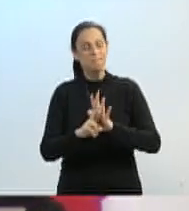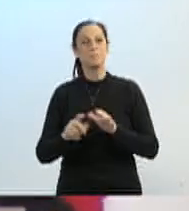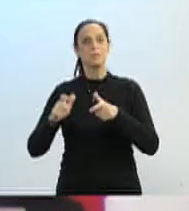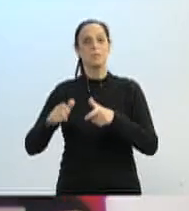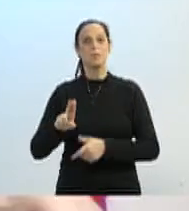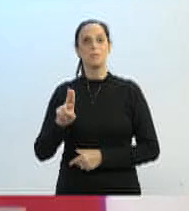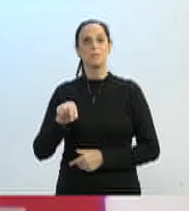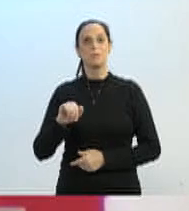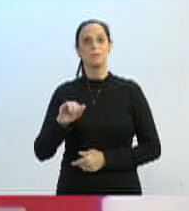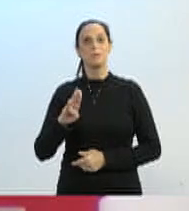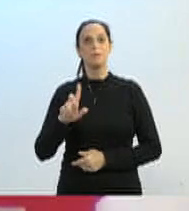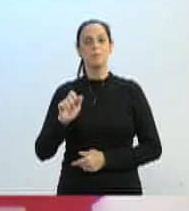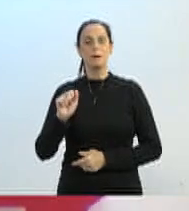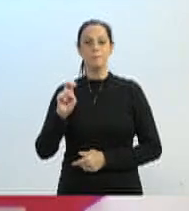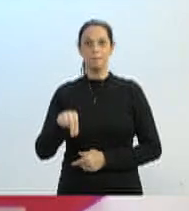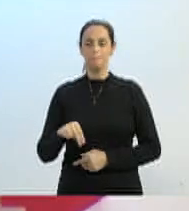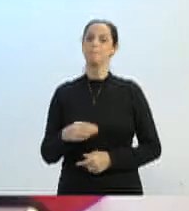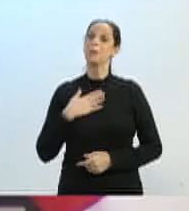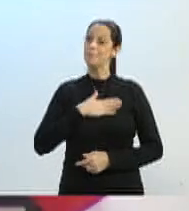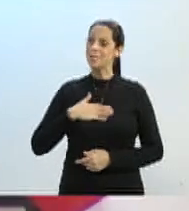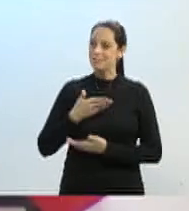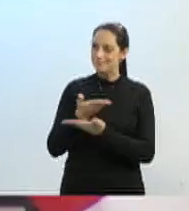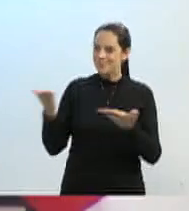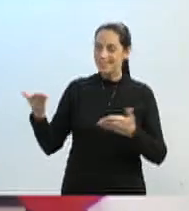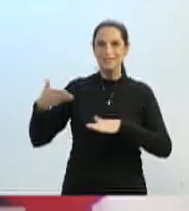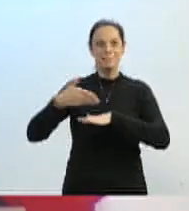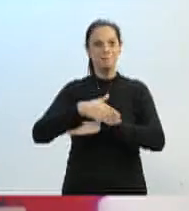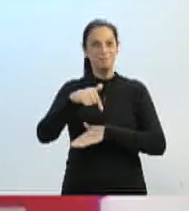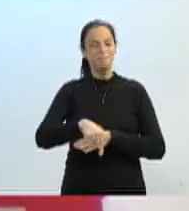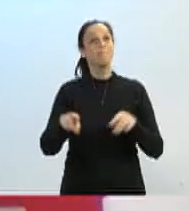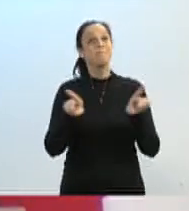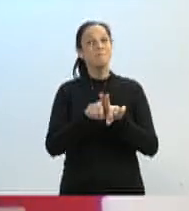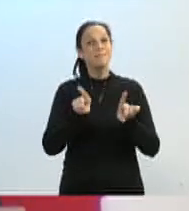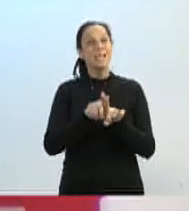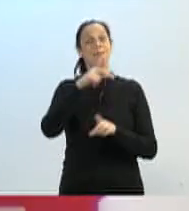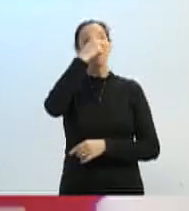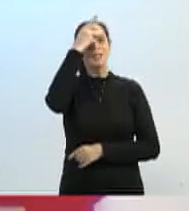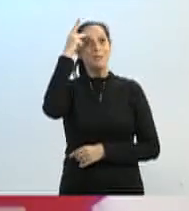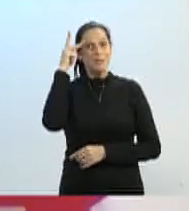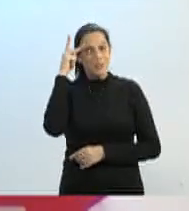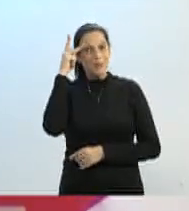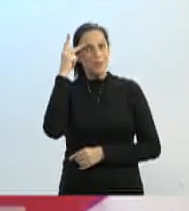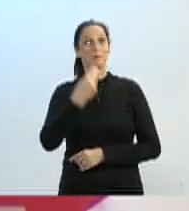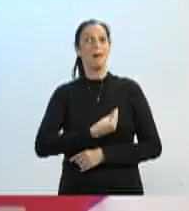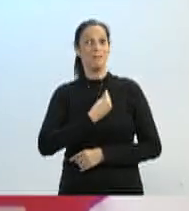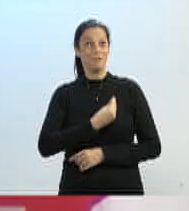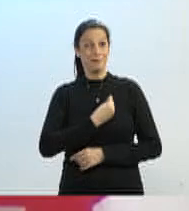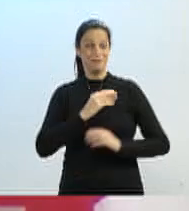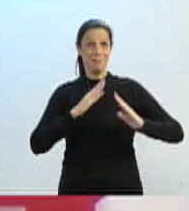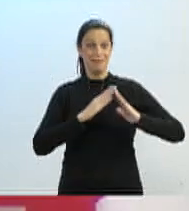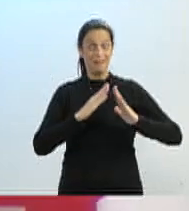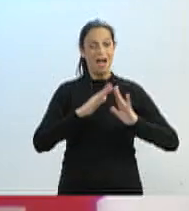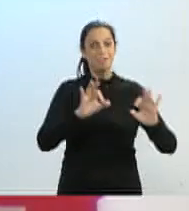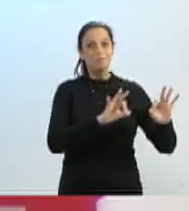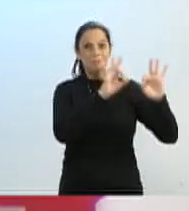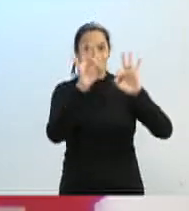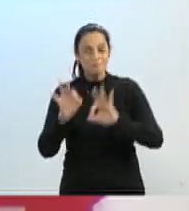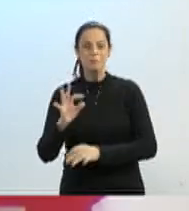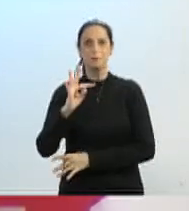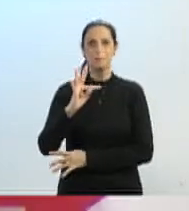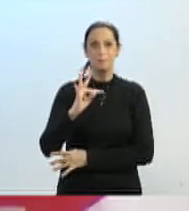sejam bem-vindos à casa, é um prazer ter vocês aqui. Aos que nos acompanham pela TV Legislativa, uma boa tarde a todos